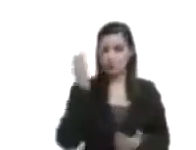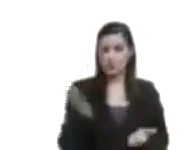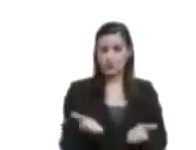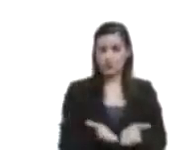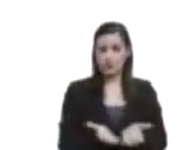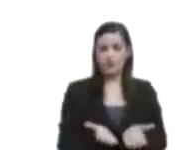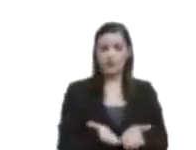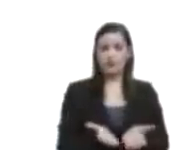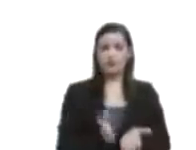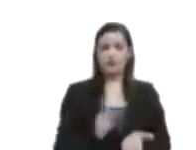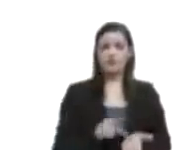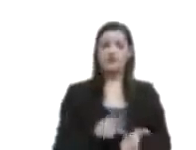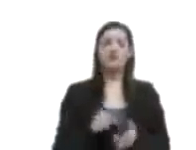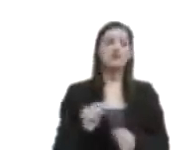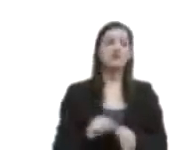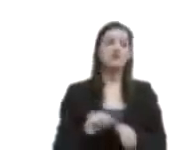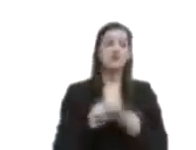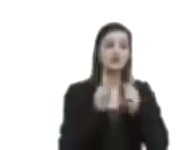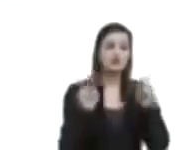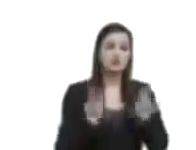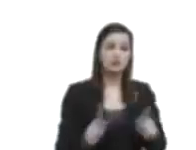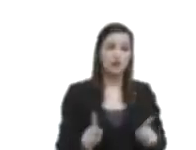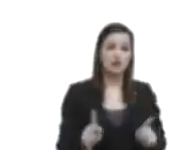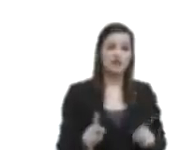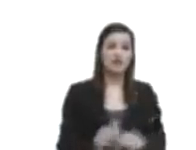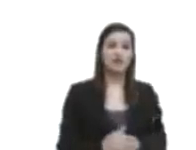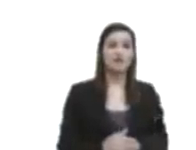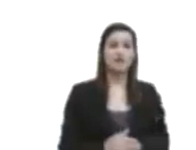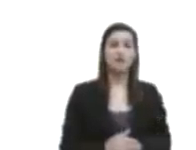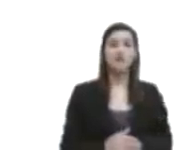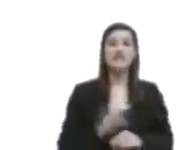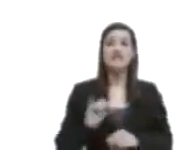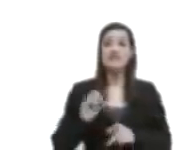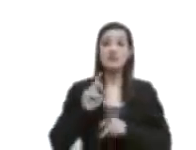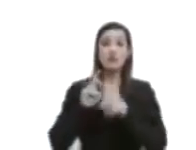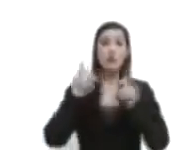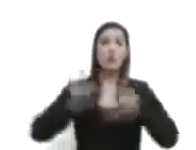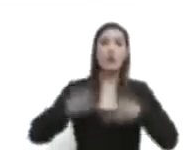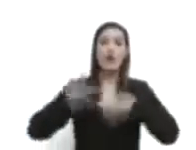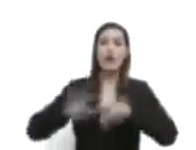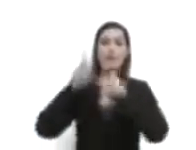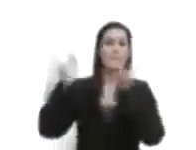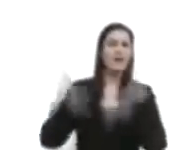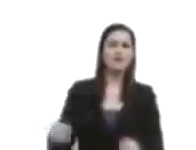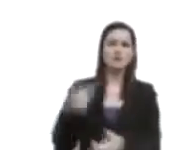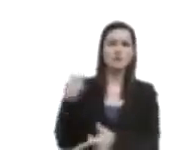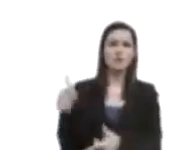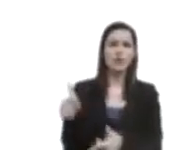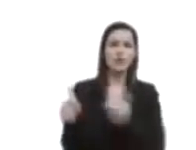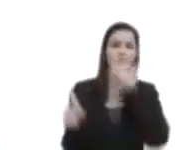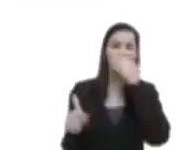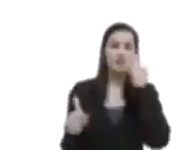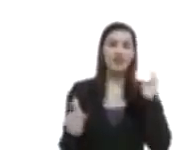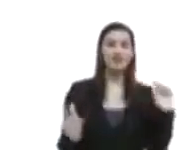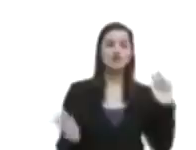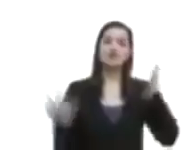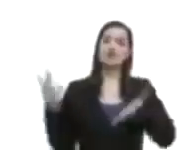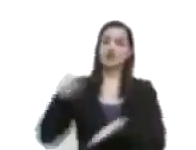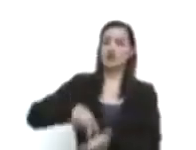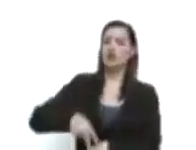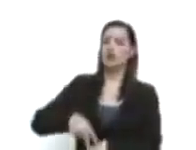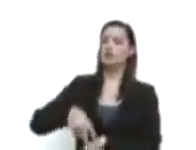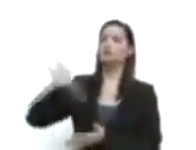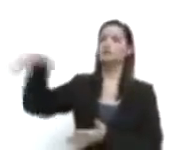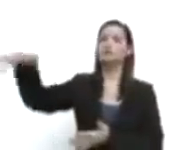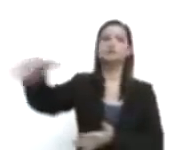Ele promove a paz onde ela não está, e ele faz com que ela permaneça onde ela já está. Agora, irmão, você não sabe o que tem